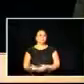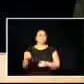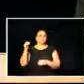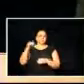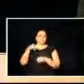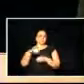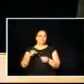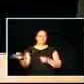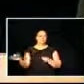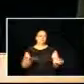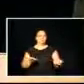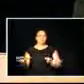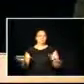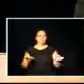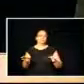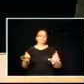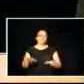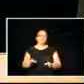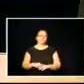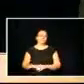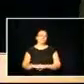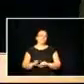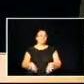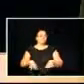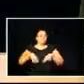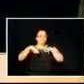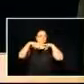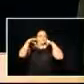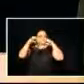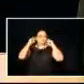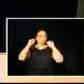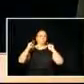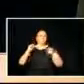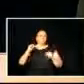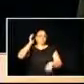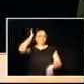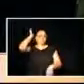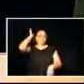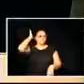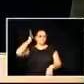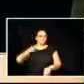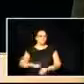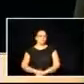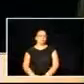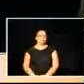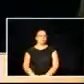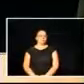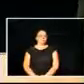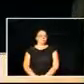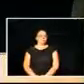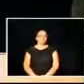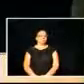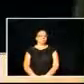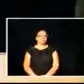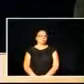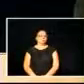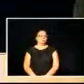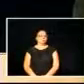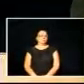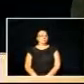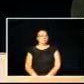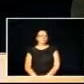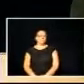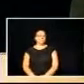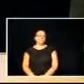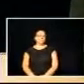que da Câmara Municipal de Taubaté, aprovamos aqui a reposição inflacionária, estão falando que é aumento, na